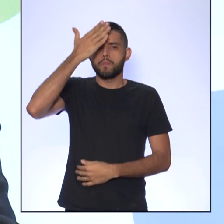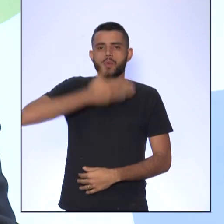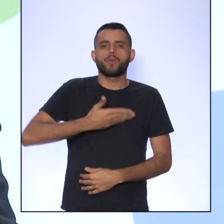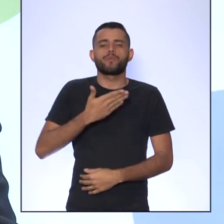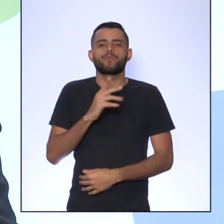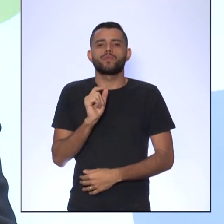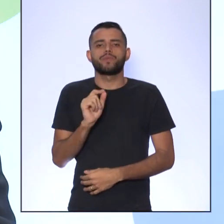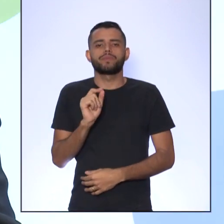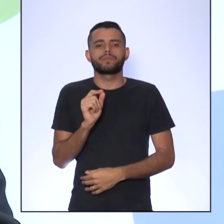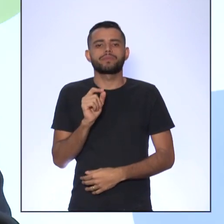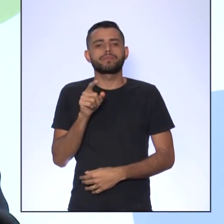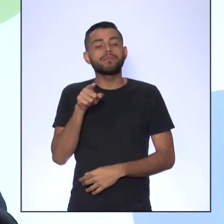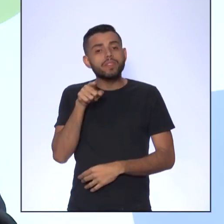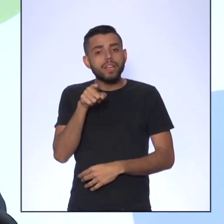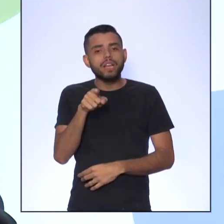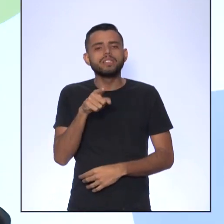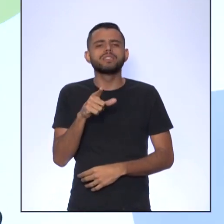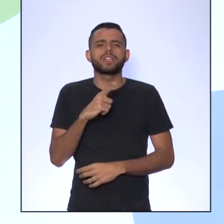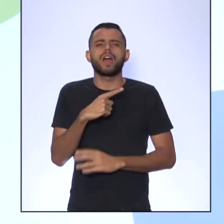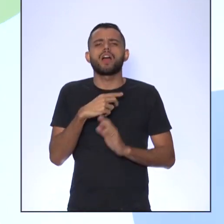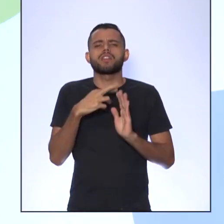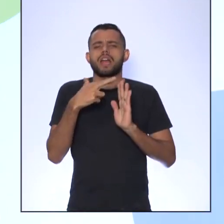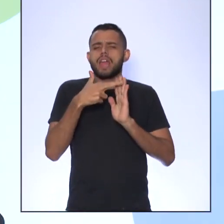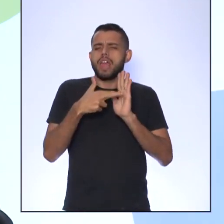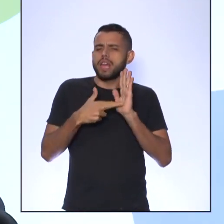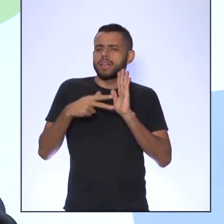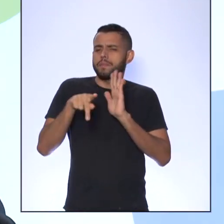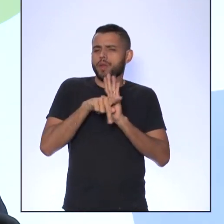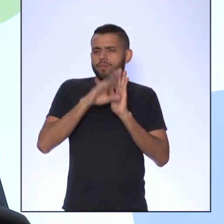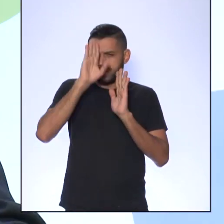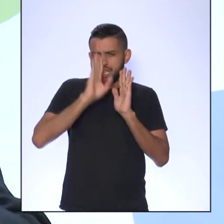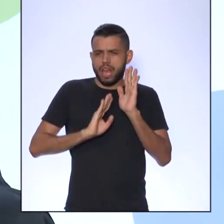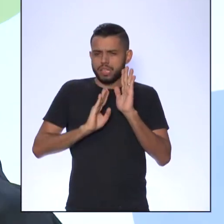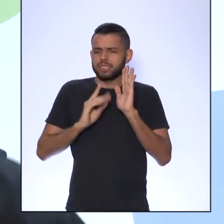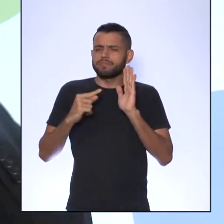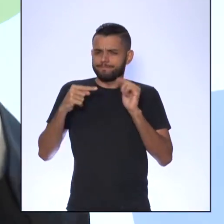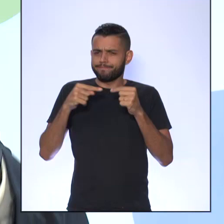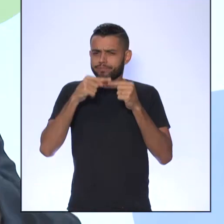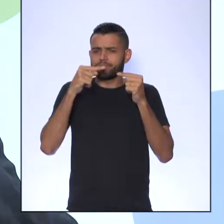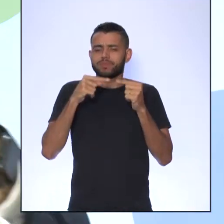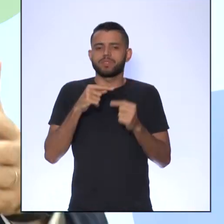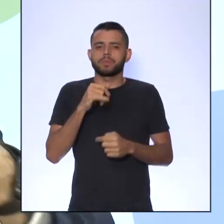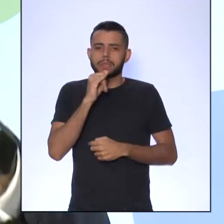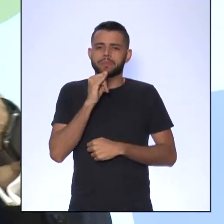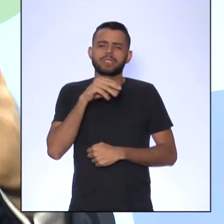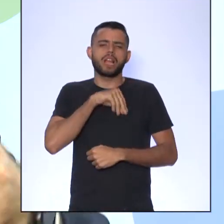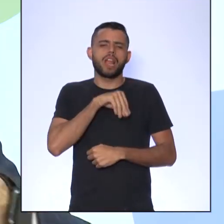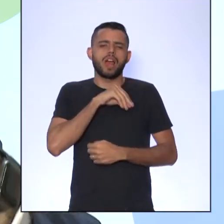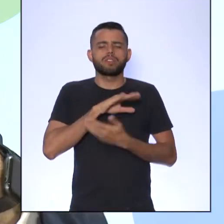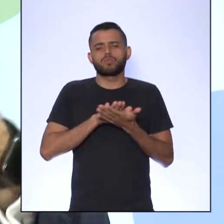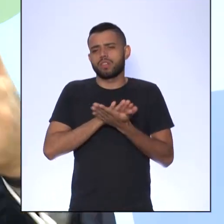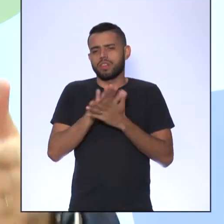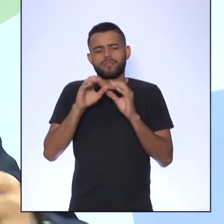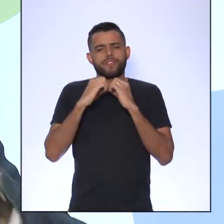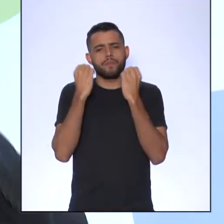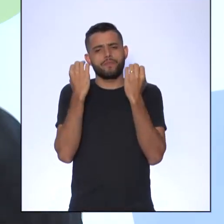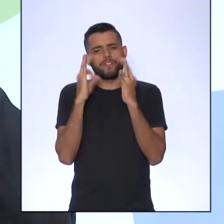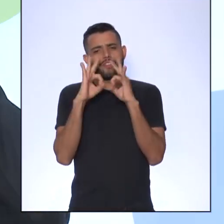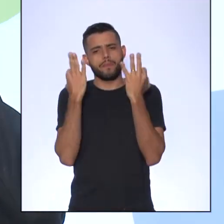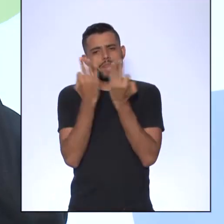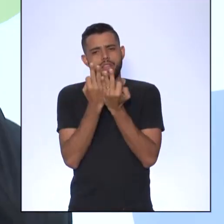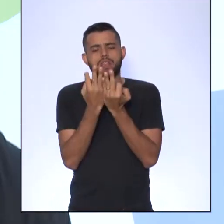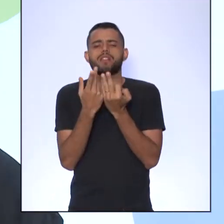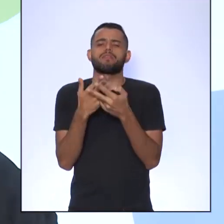ele está dentro das características de isenção, ou seja, não recebe até X valor por membro da